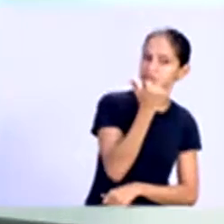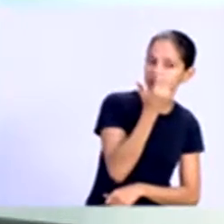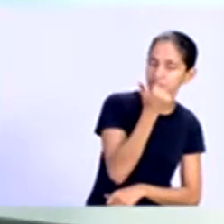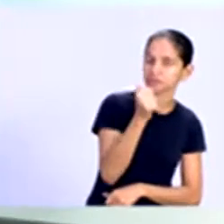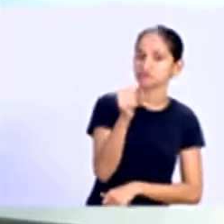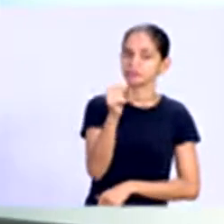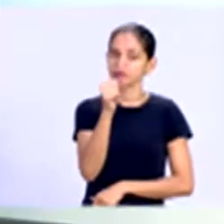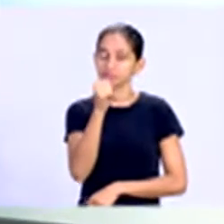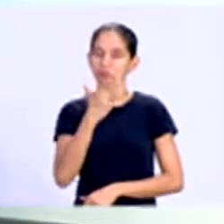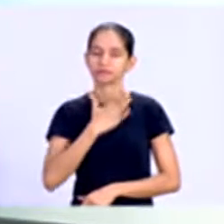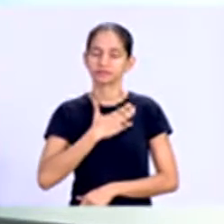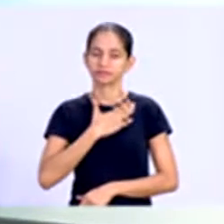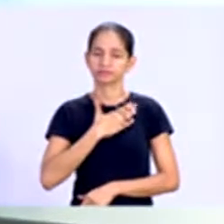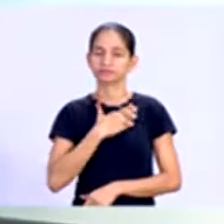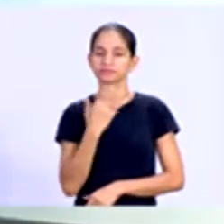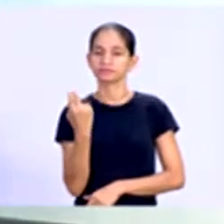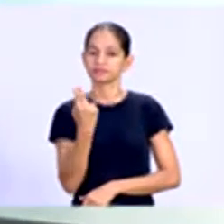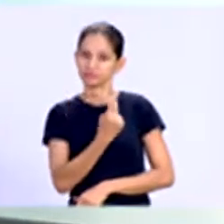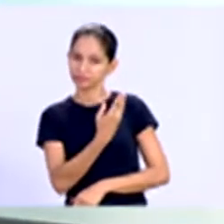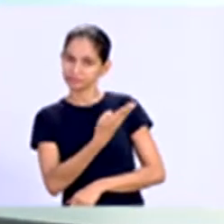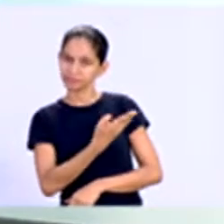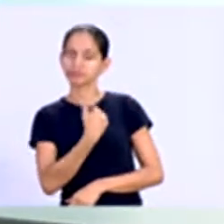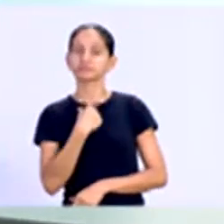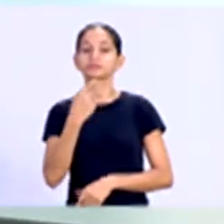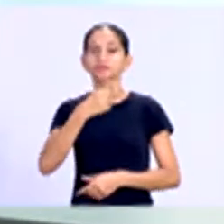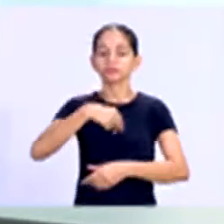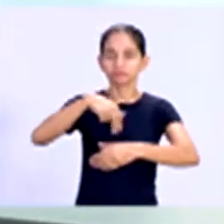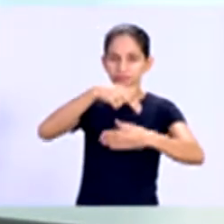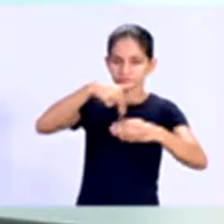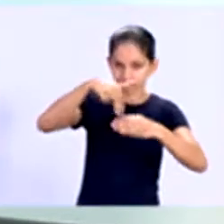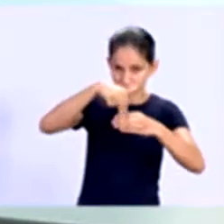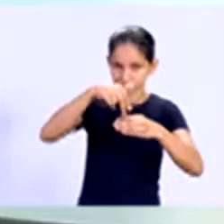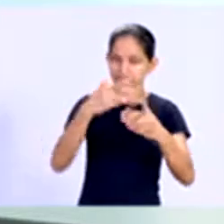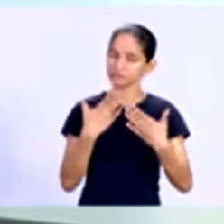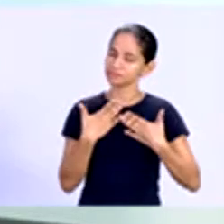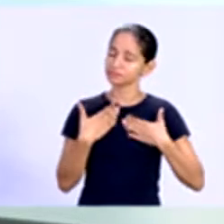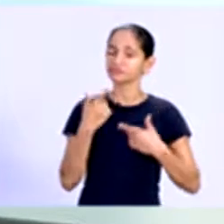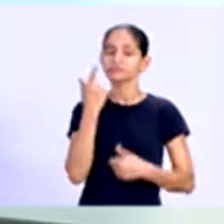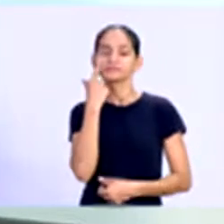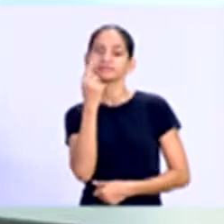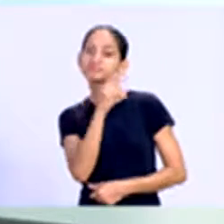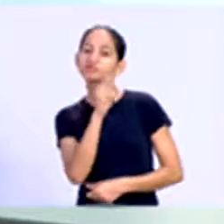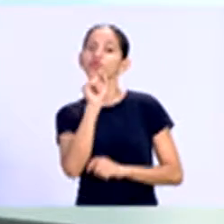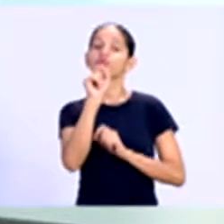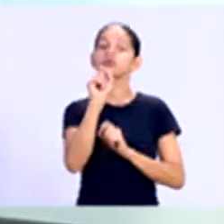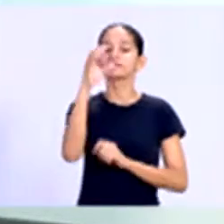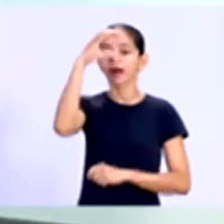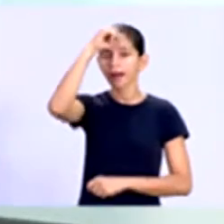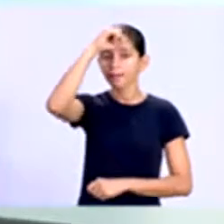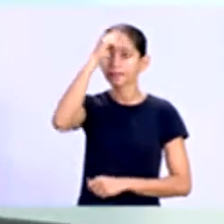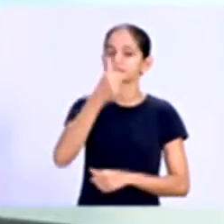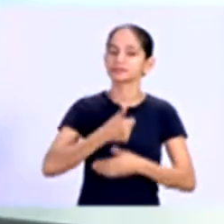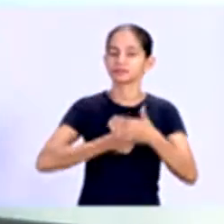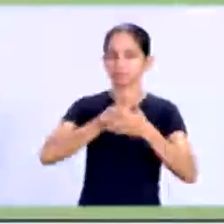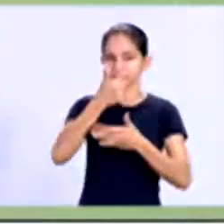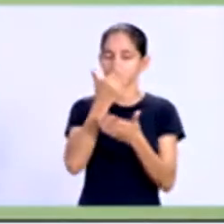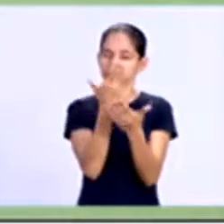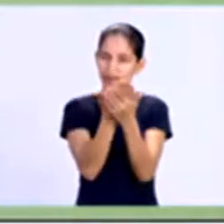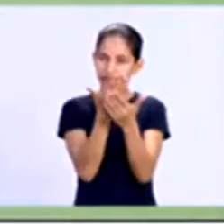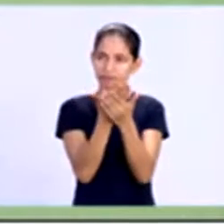a professora Natsue e sou nutricionista. Então vamos ver o que nós vamos aprender nessa primeira aula.